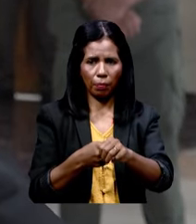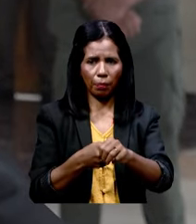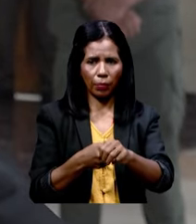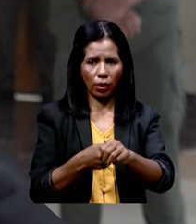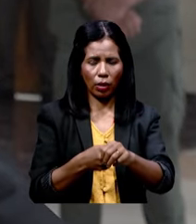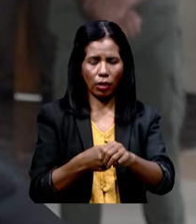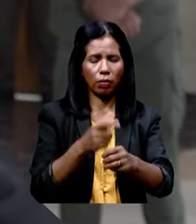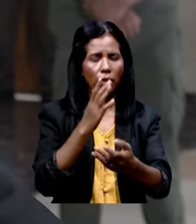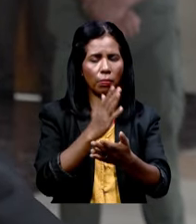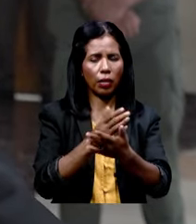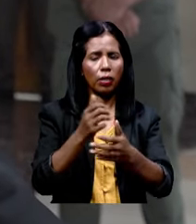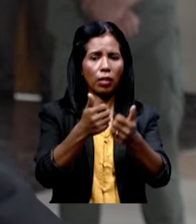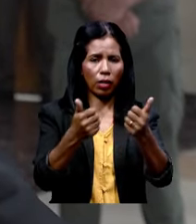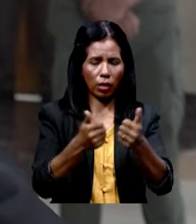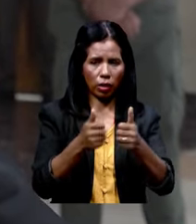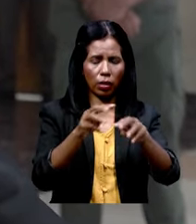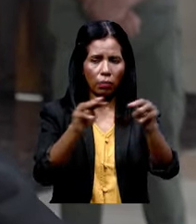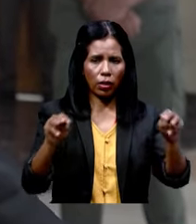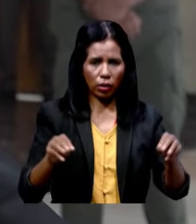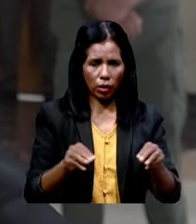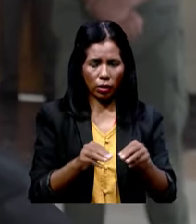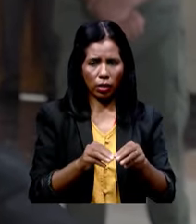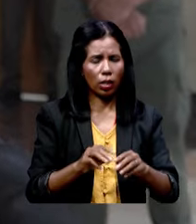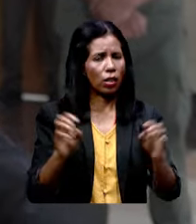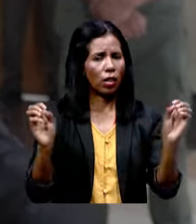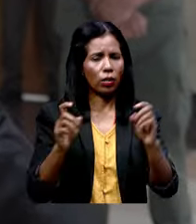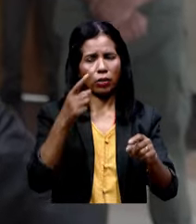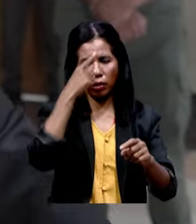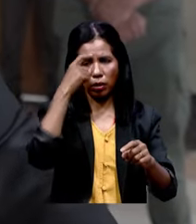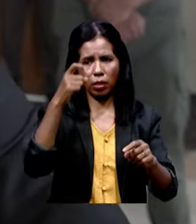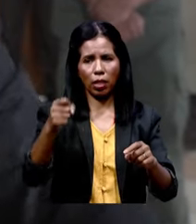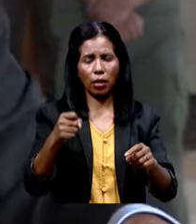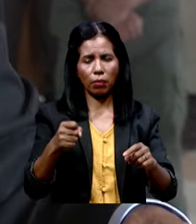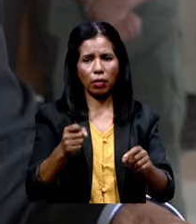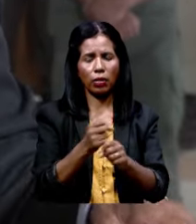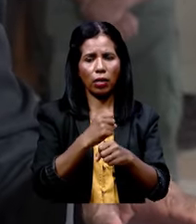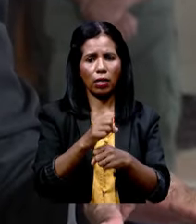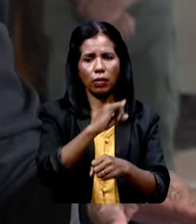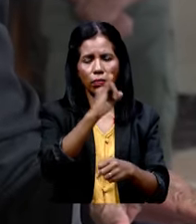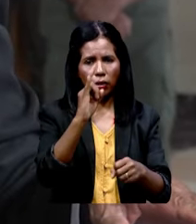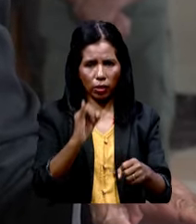suspensão de artes marciais de Nenê. Lá hoje também a tu castiga, lá